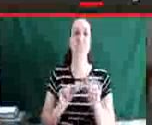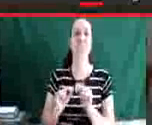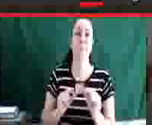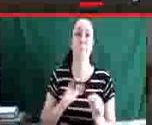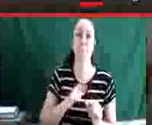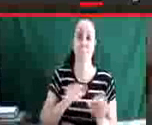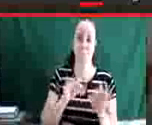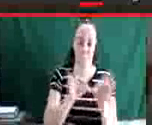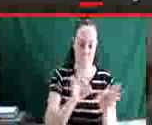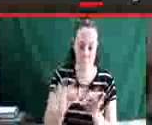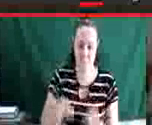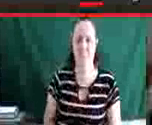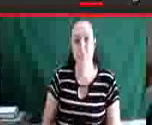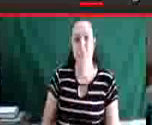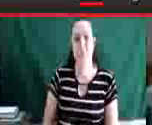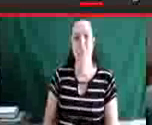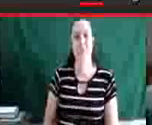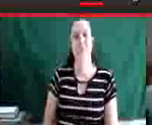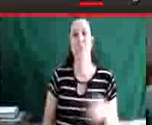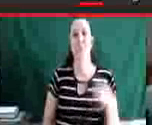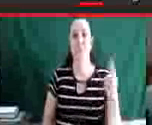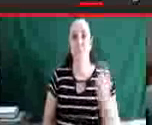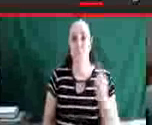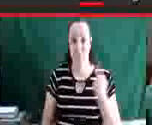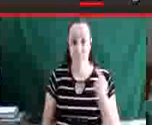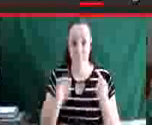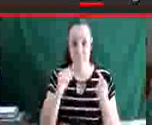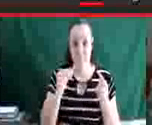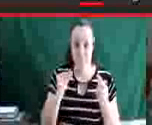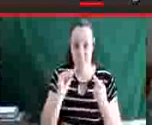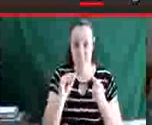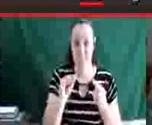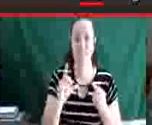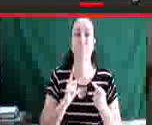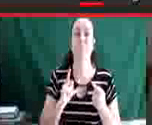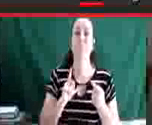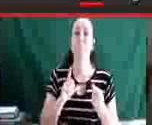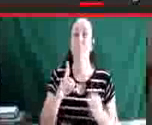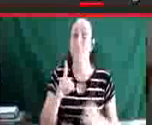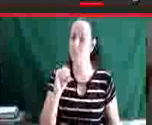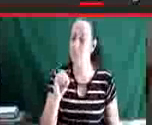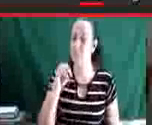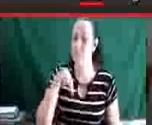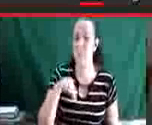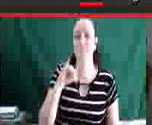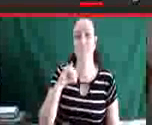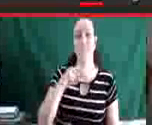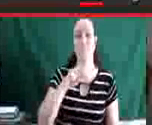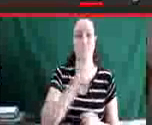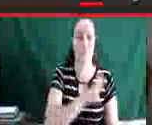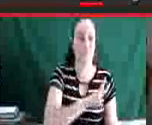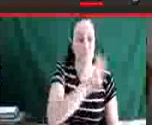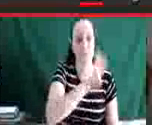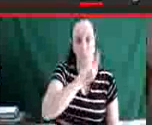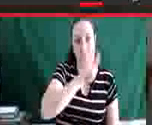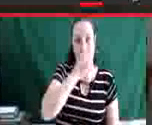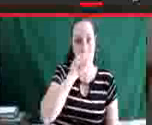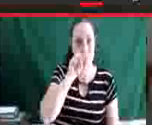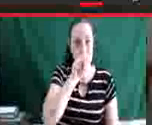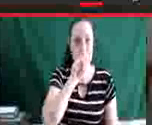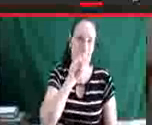financiar muitas atividades e projetos do Comitê Gestor da Internet no Brasil e do NIC-BR, que beneficiam de diversas formas a internet no